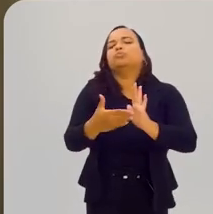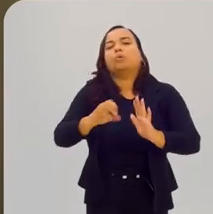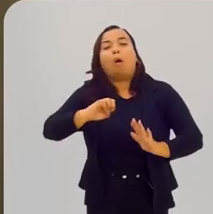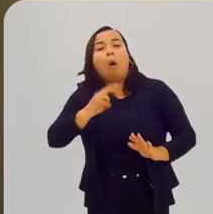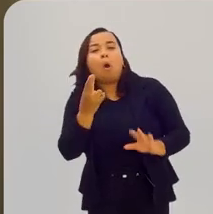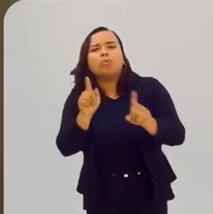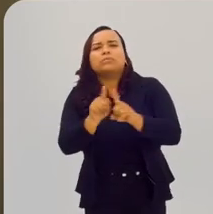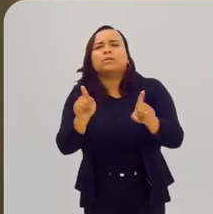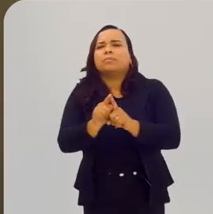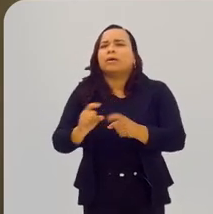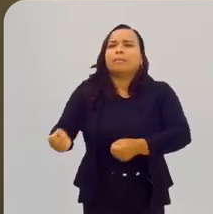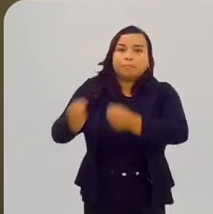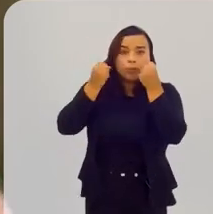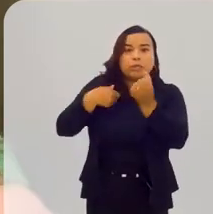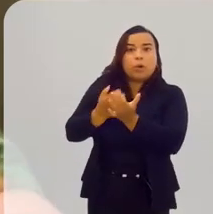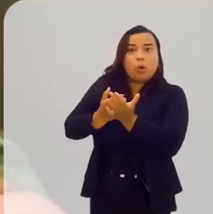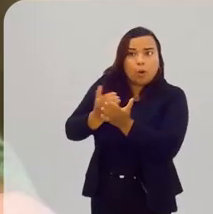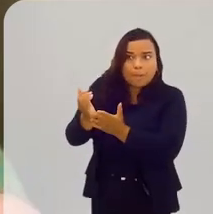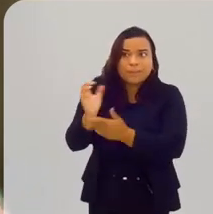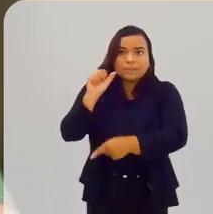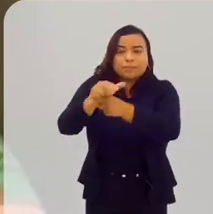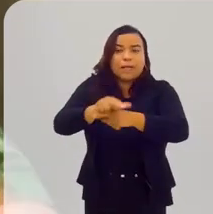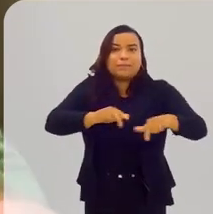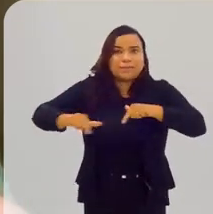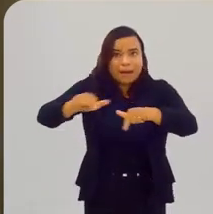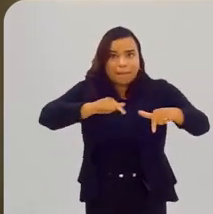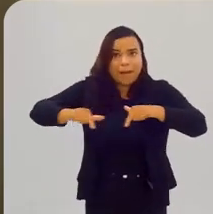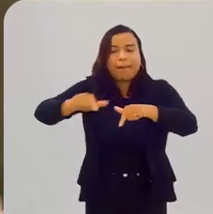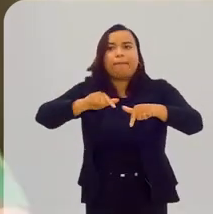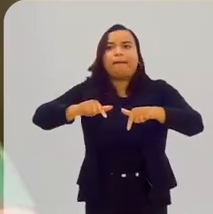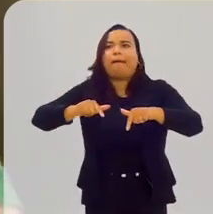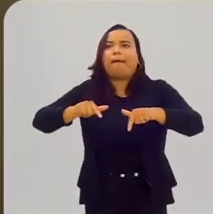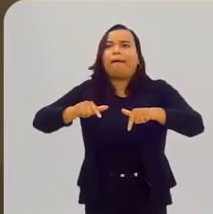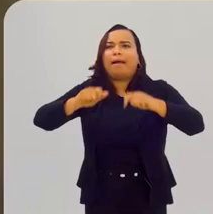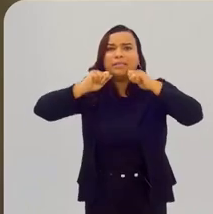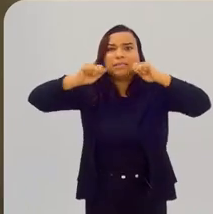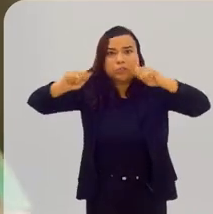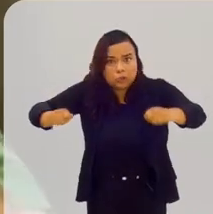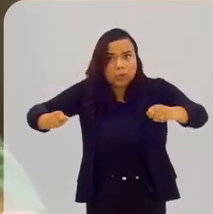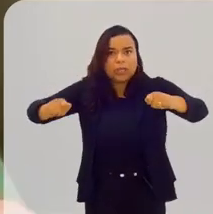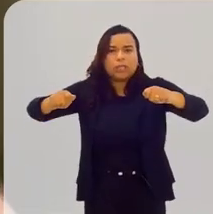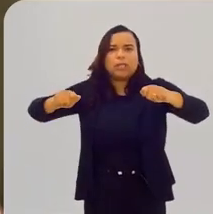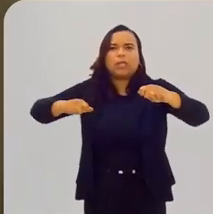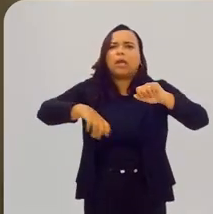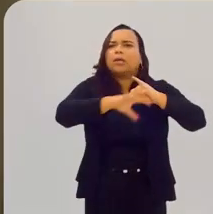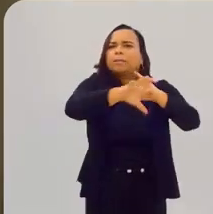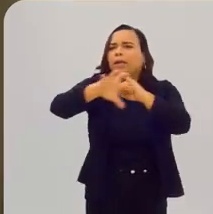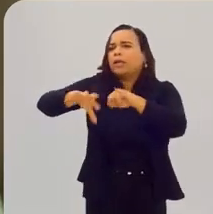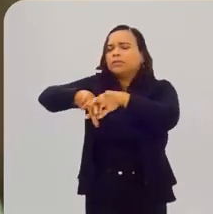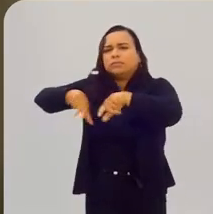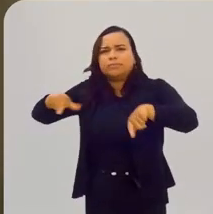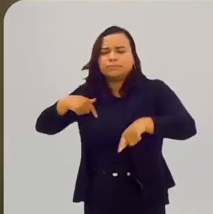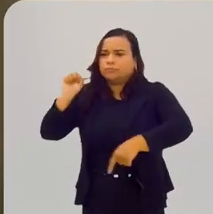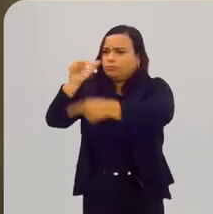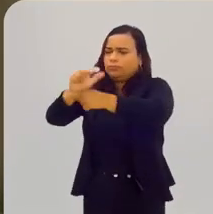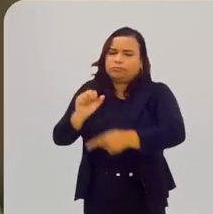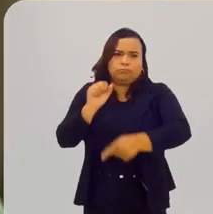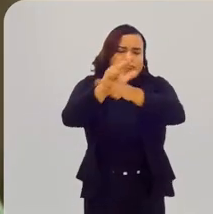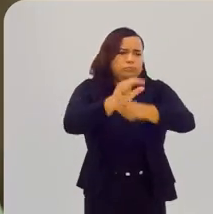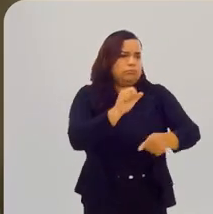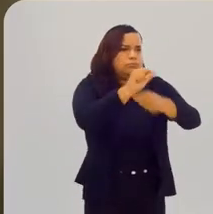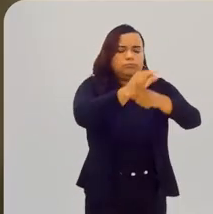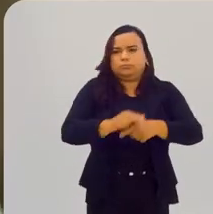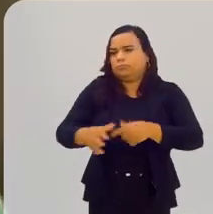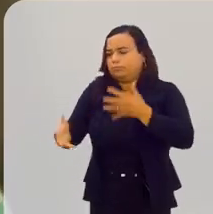havia aquele poder de estar inserido começando a trabalhar na assessoria de imprensa ou um outro trabalho começou